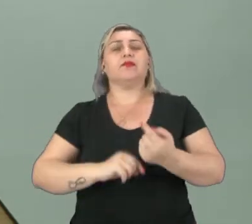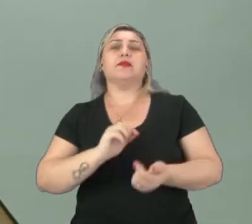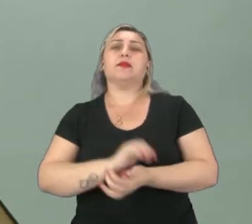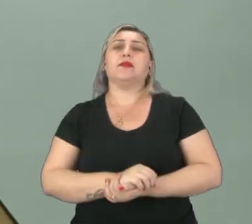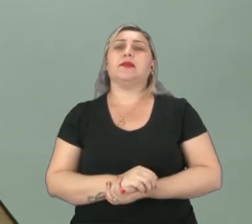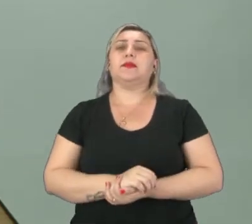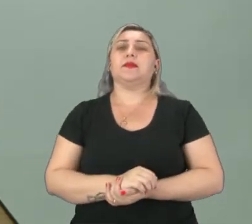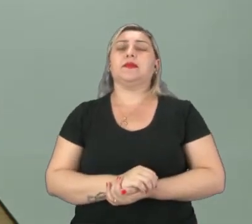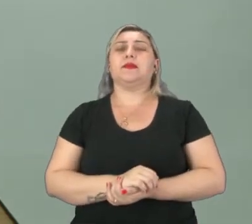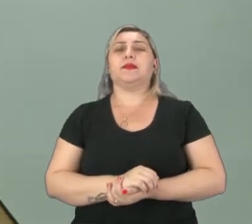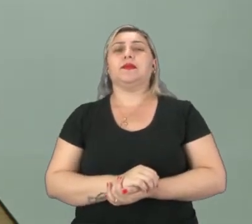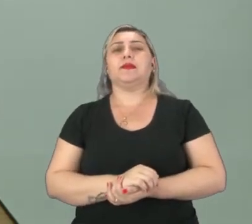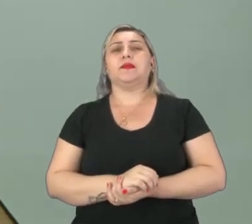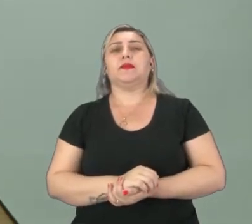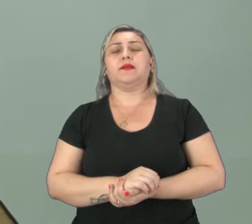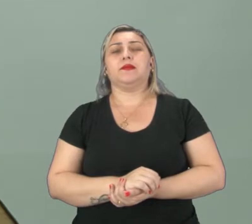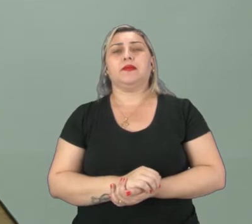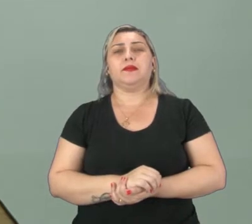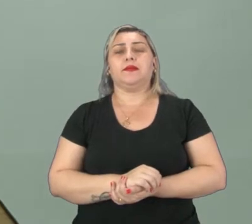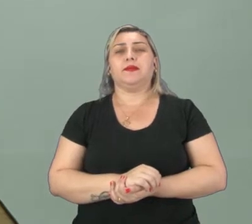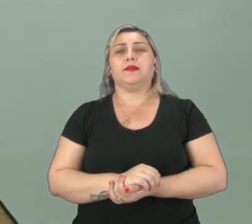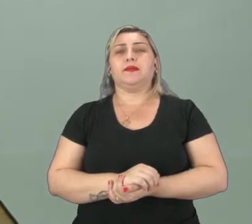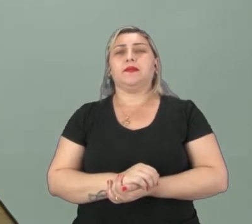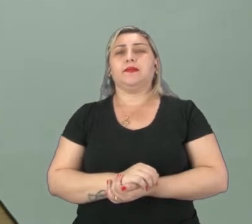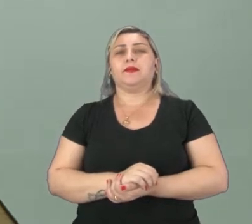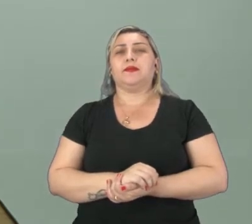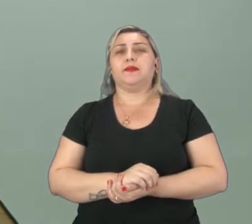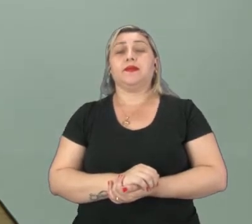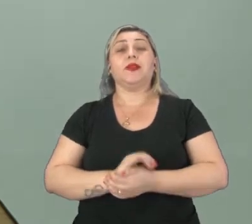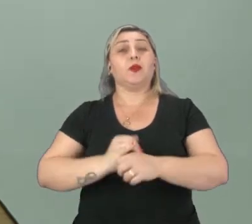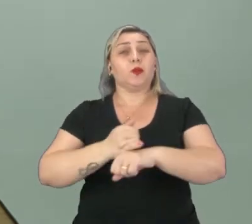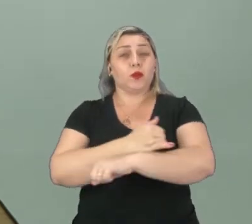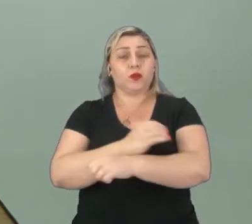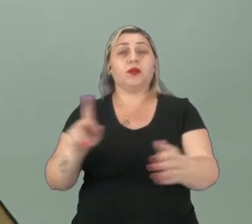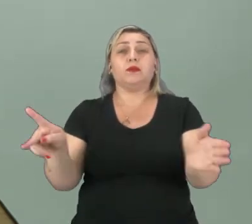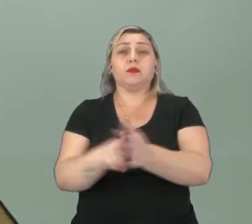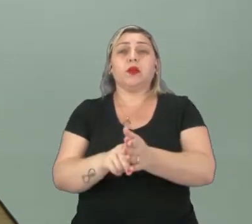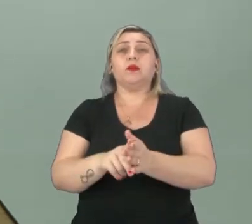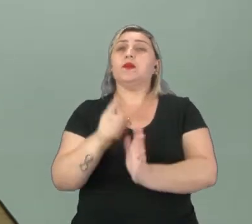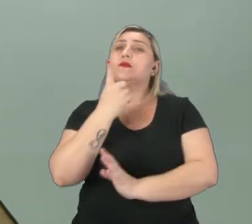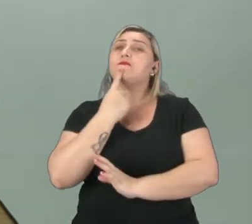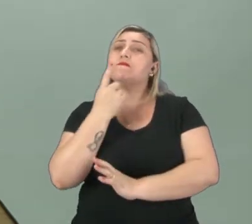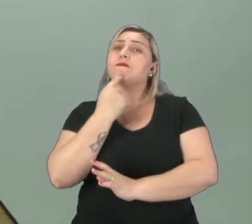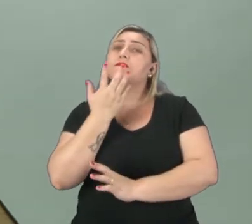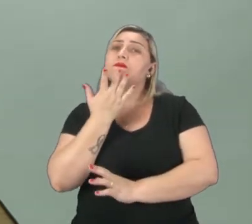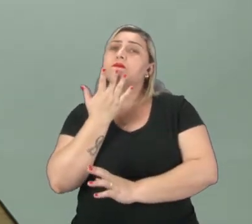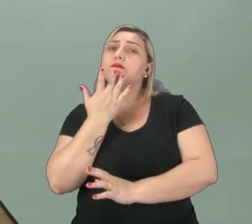do coração, ou então doenças relacionadas à gordura no sangue,